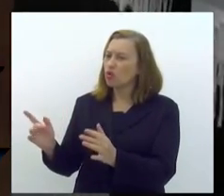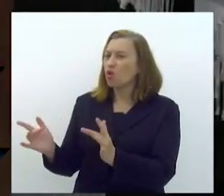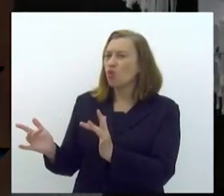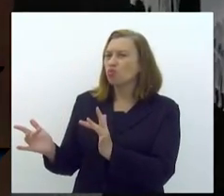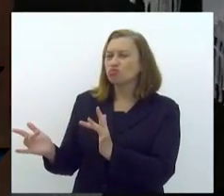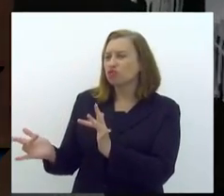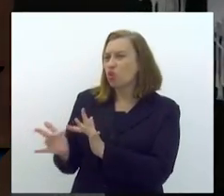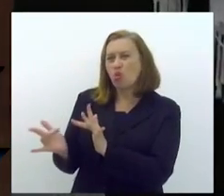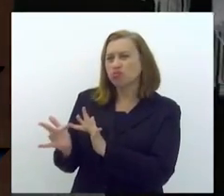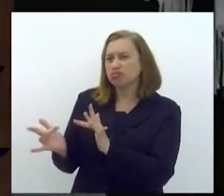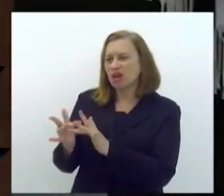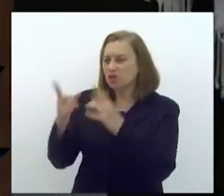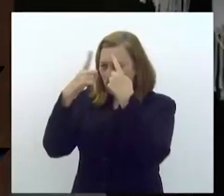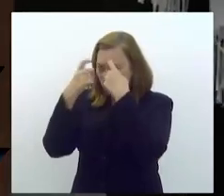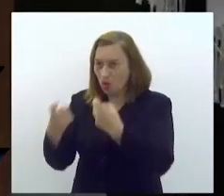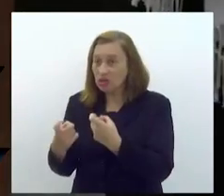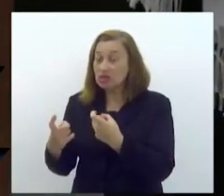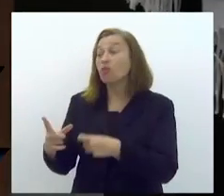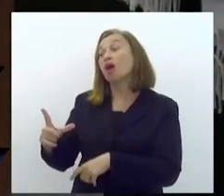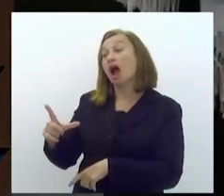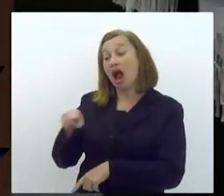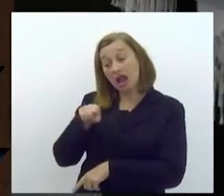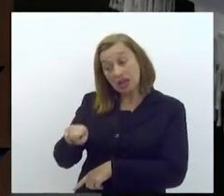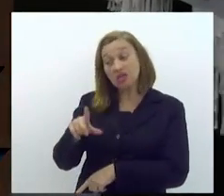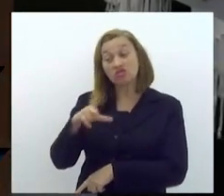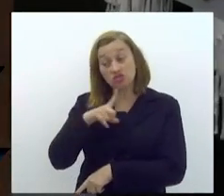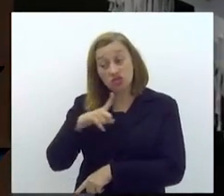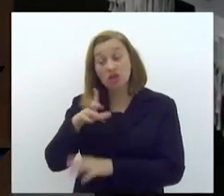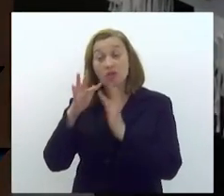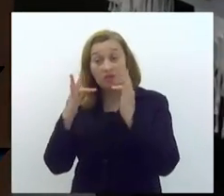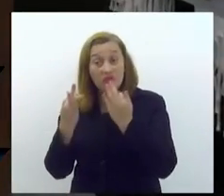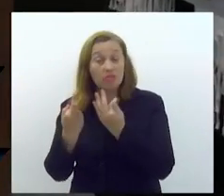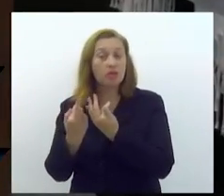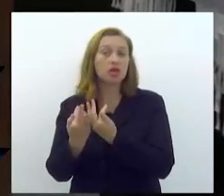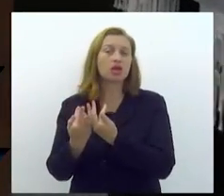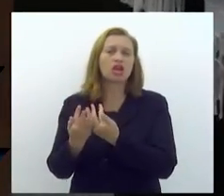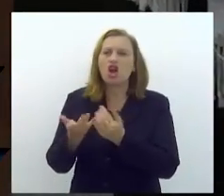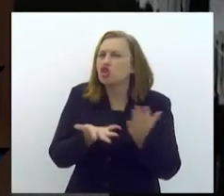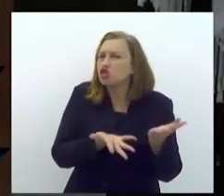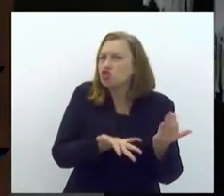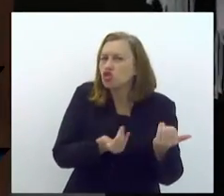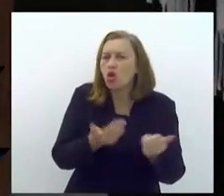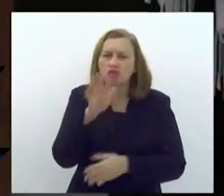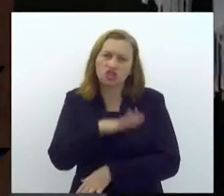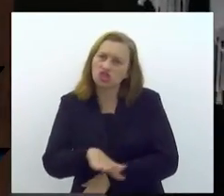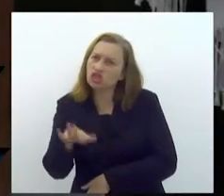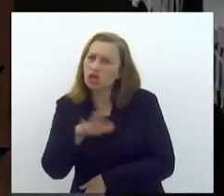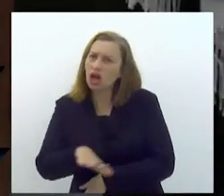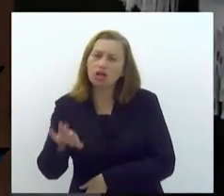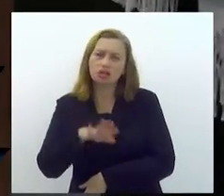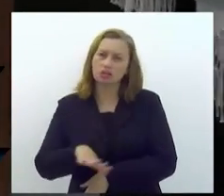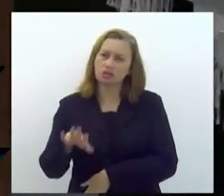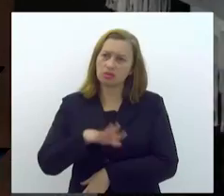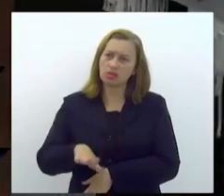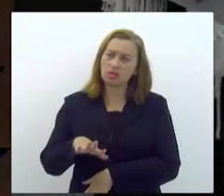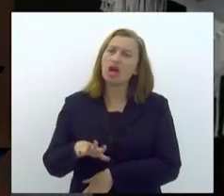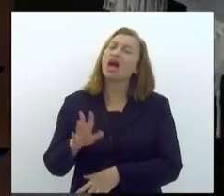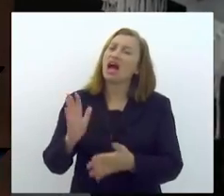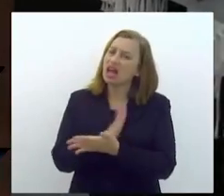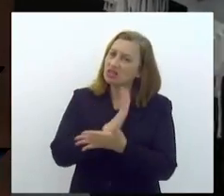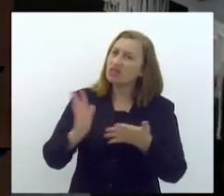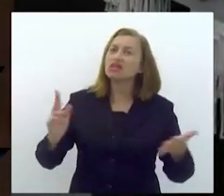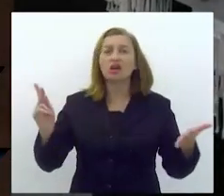Marina porque ali tinha familiares ali tinha dava para se ver jovens crianças e muitas das vezes acontece